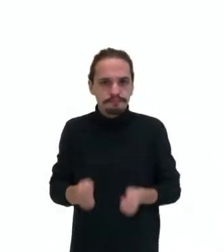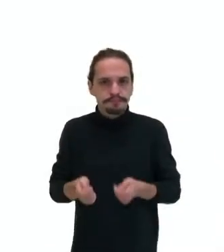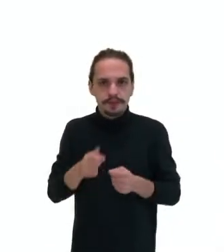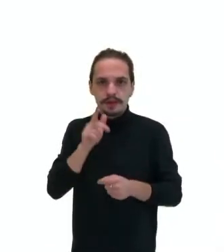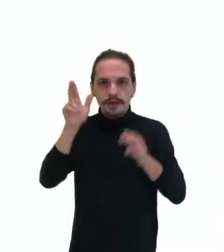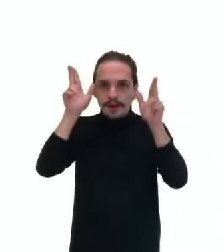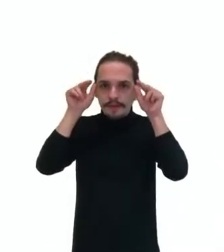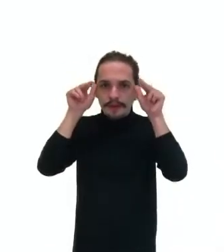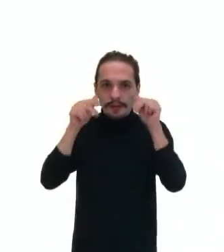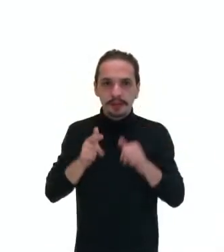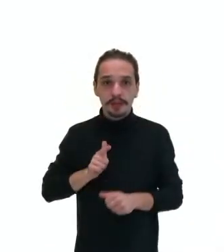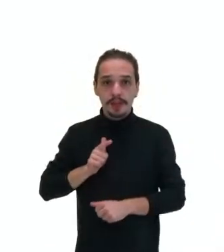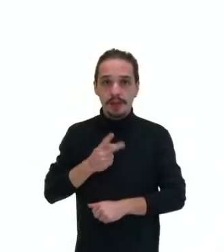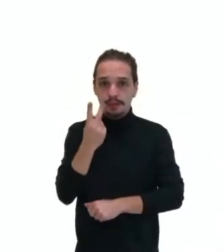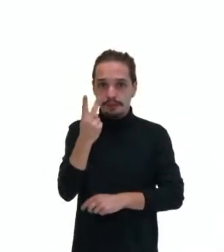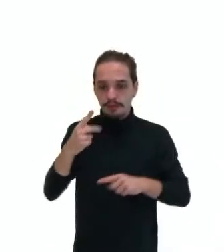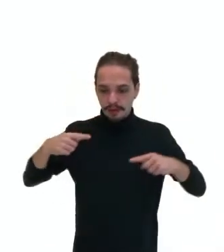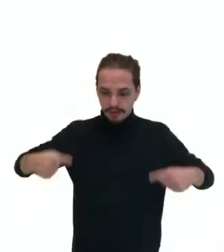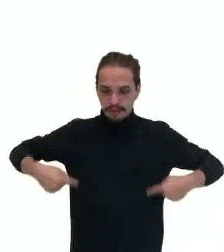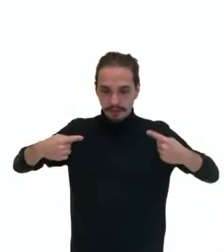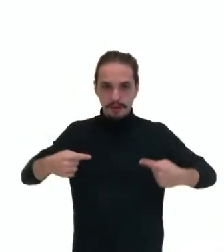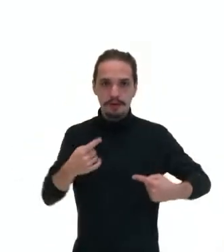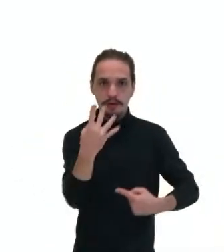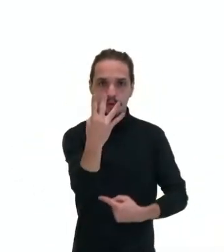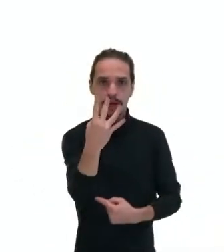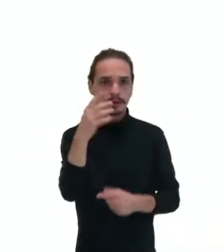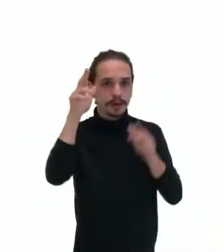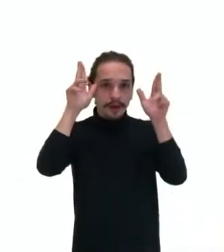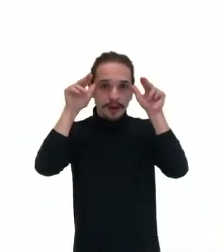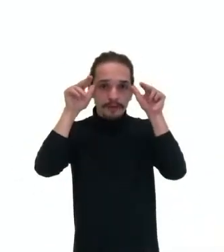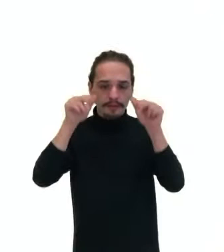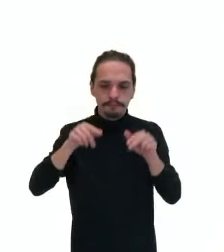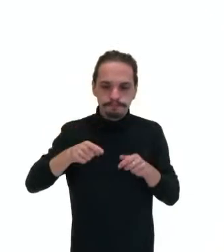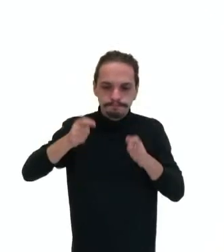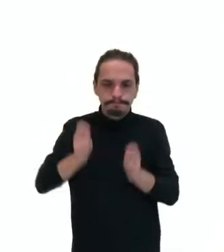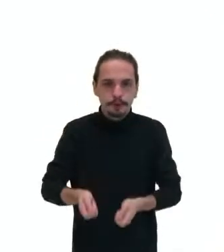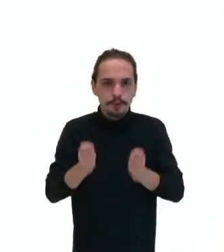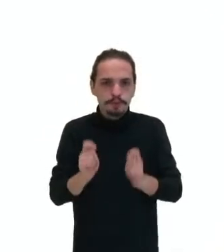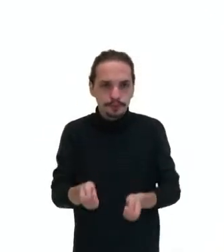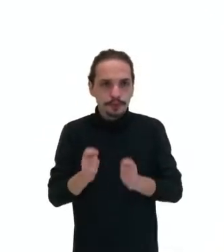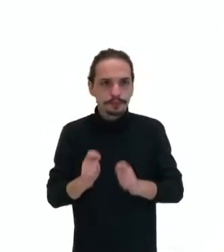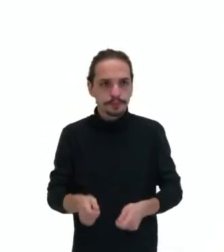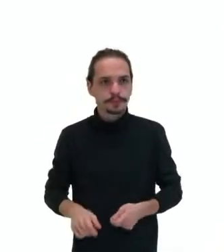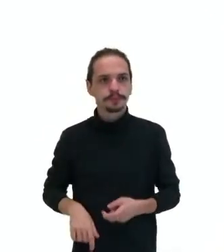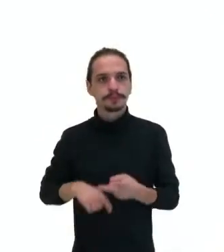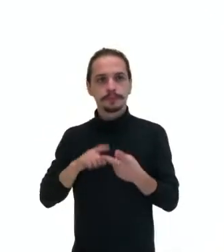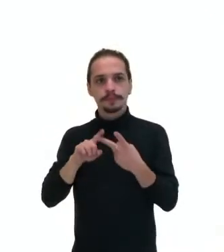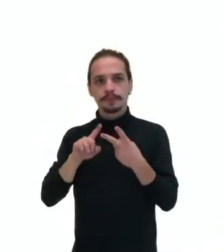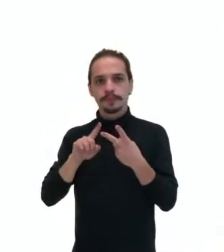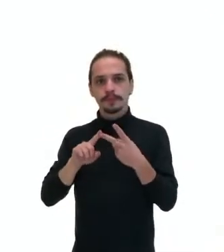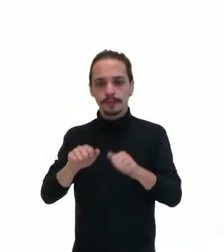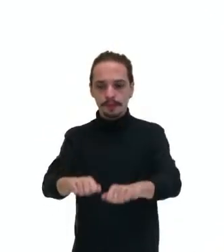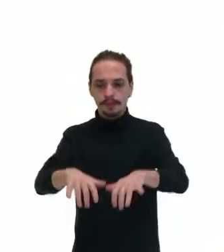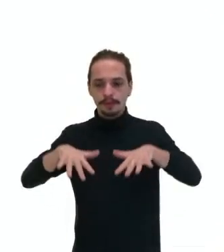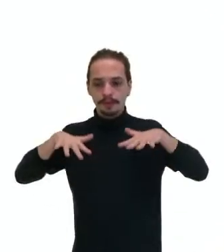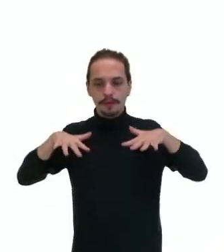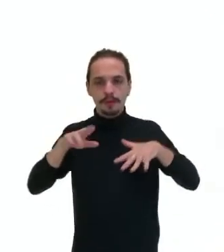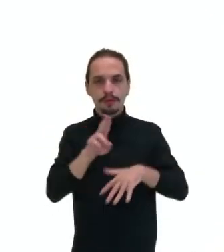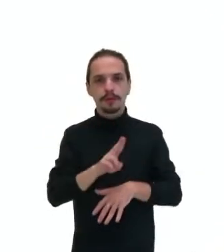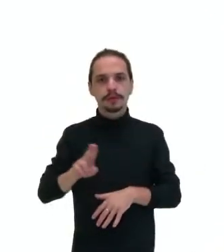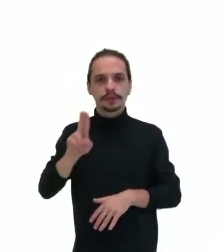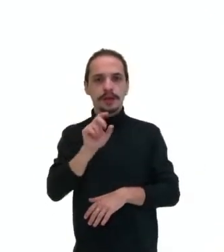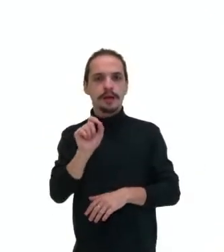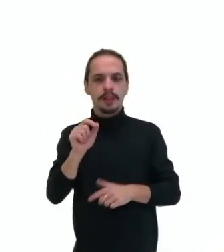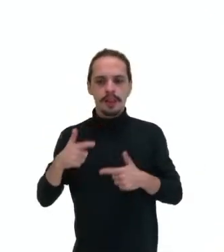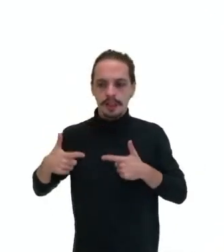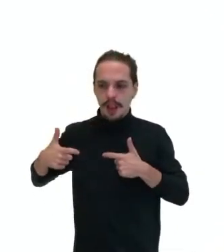duas rodas que tem 4 cavalos para puxar. O anfiteatro era usado para as lutas entre gladiadores, né? E encenações de